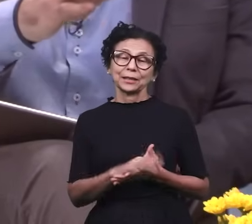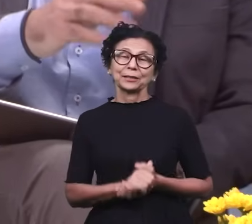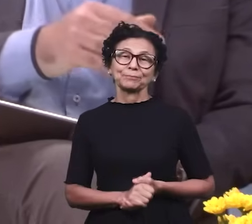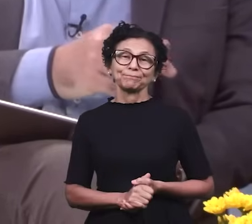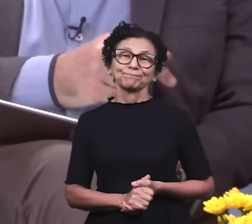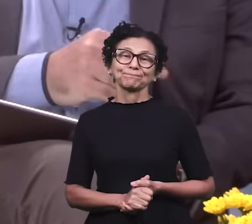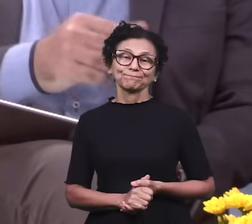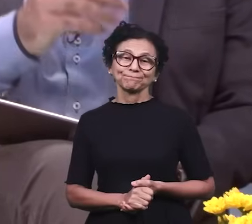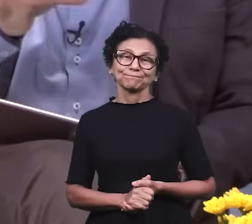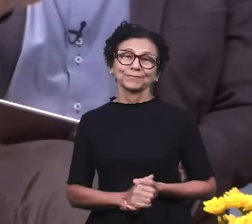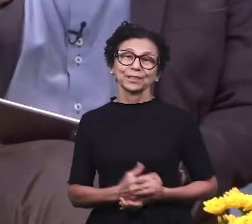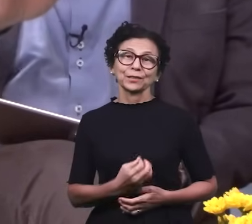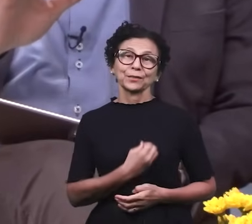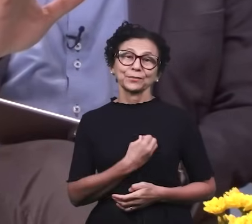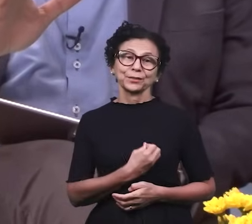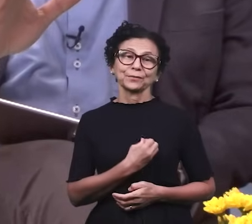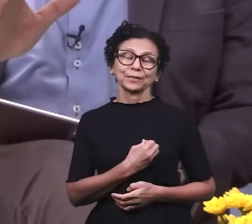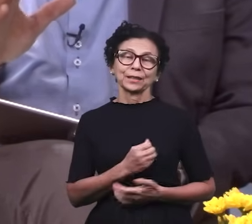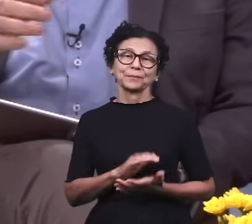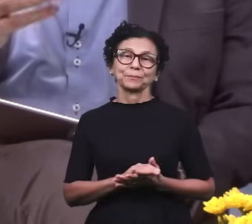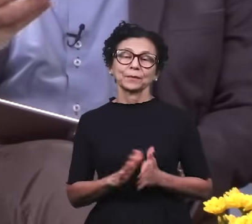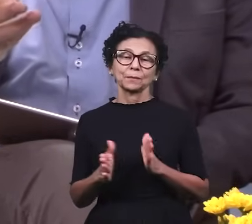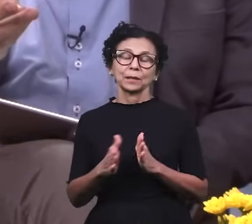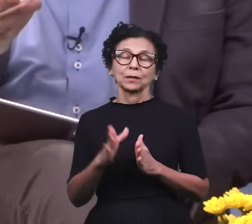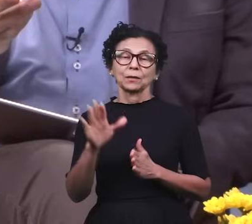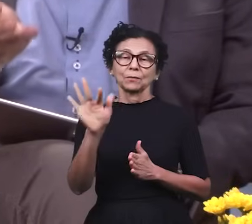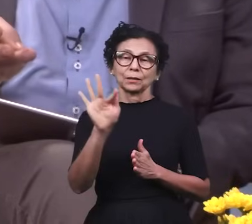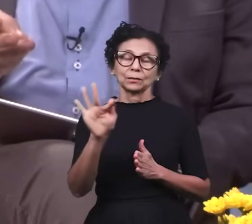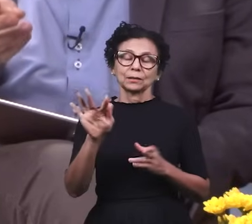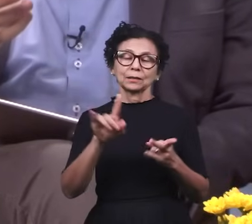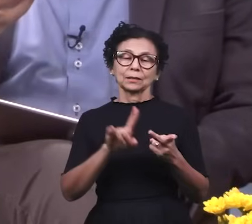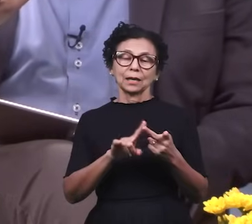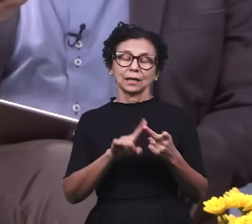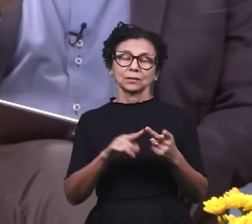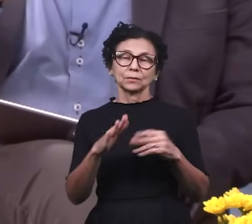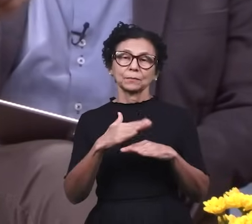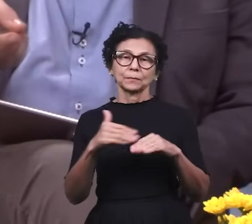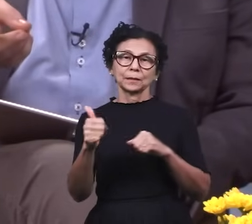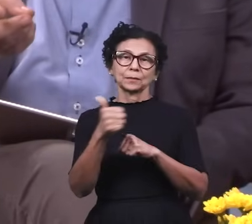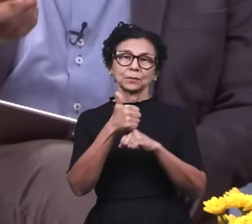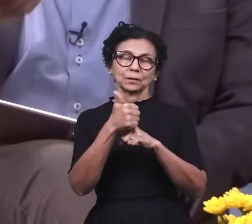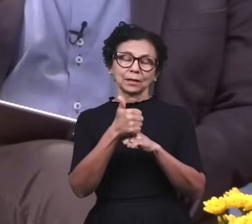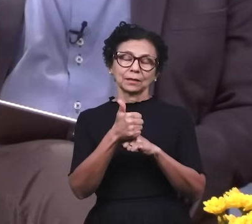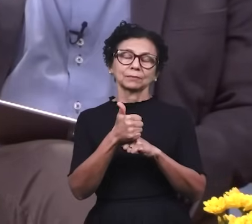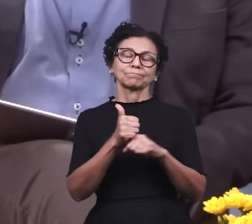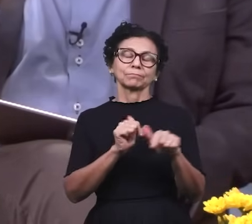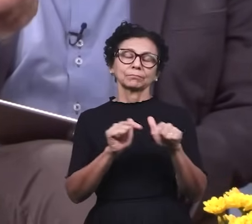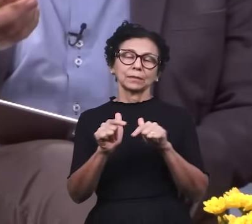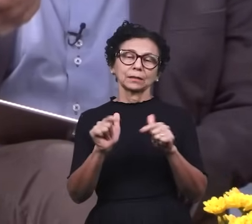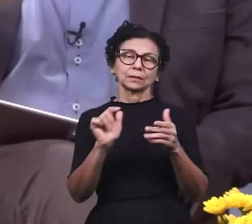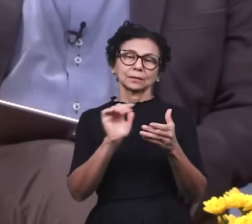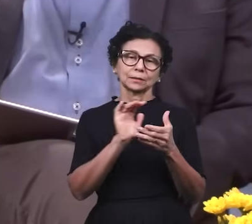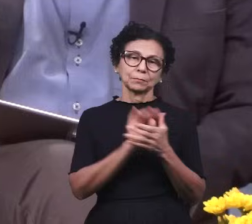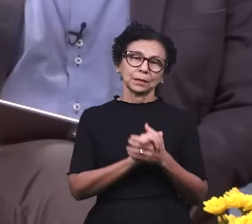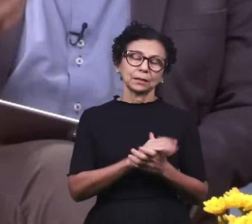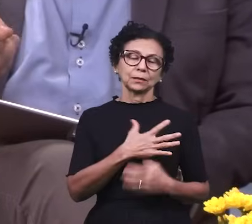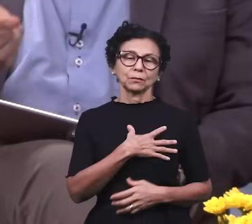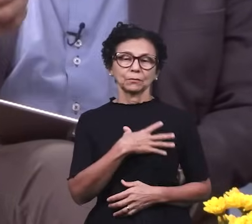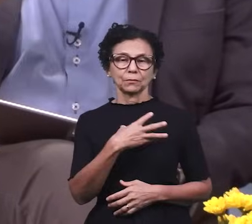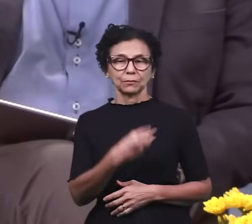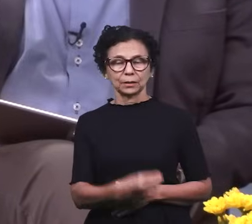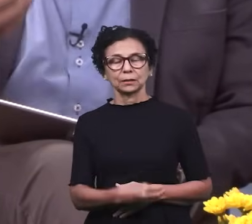ter que enfrentar isso para o resto da vida. E aí você tem o período da faculdade, o período da vida profissional, da atividade